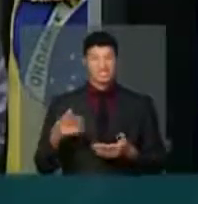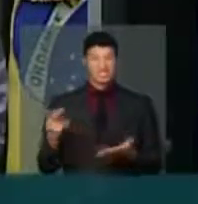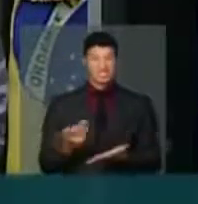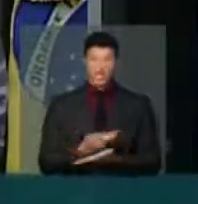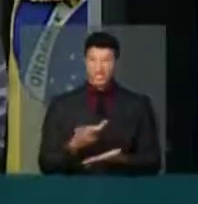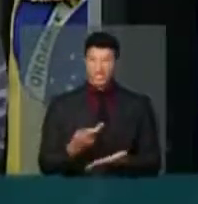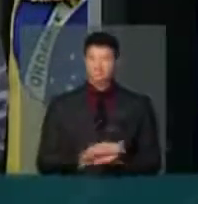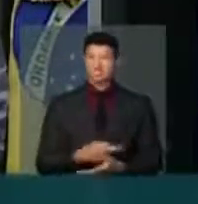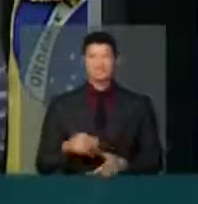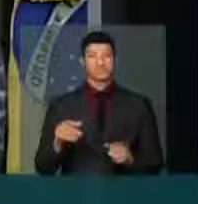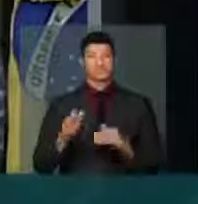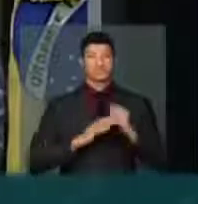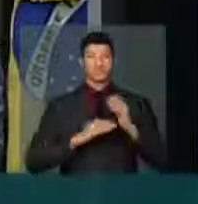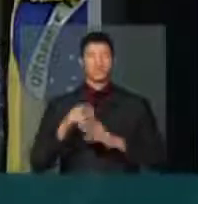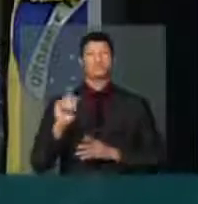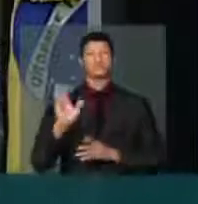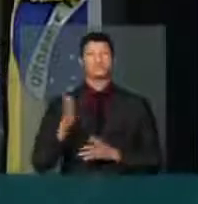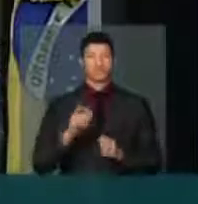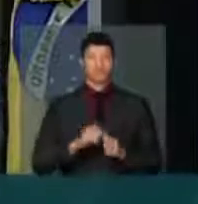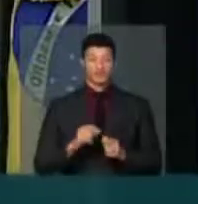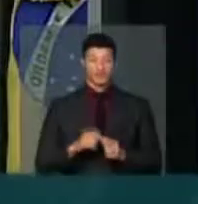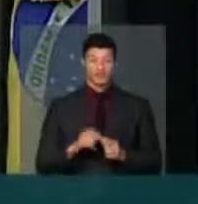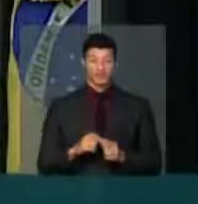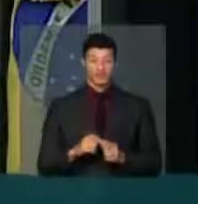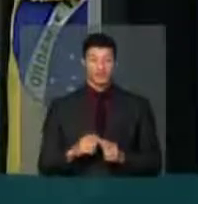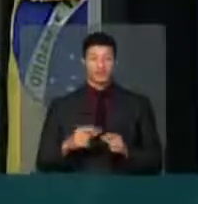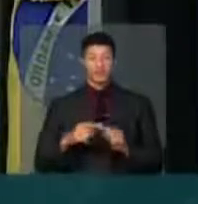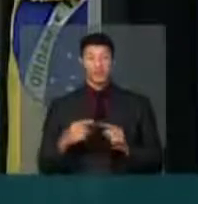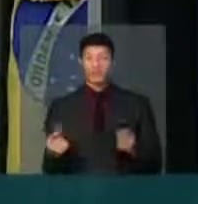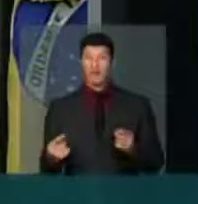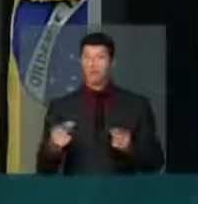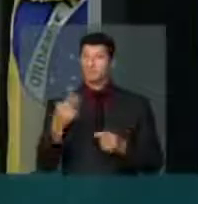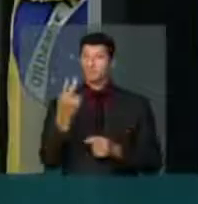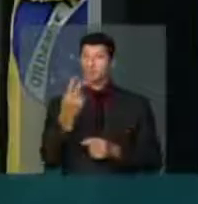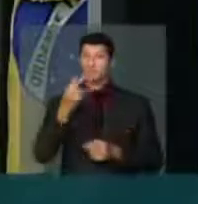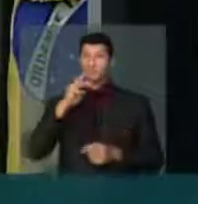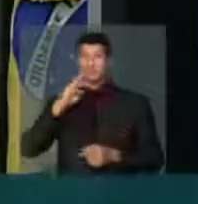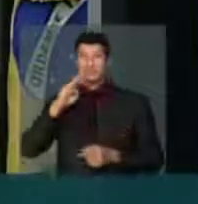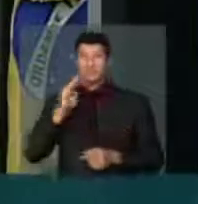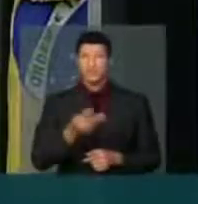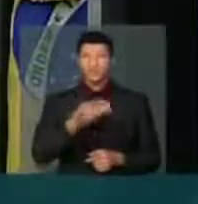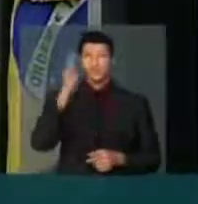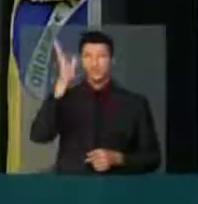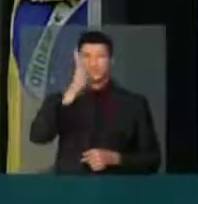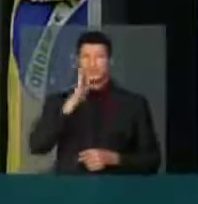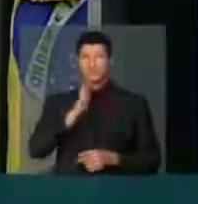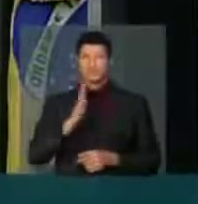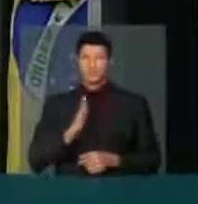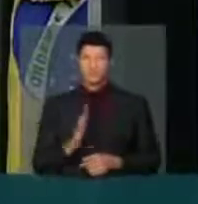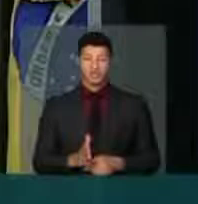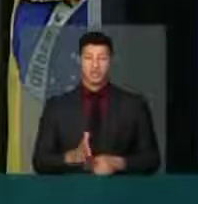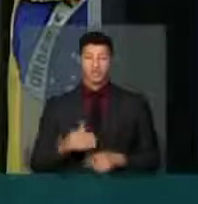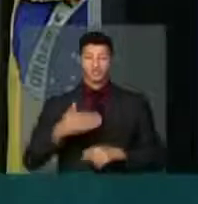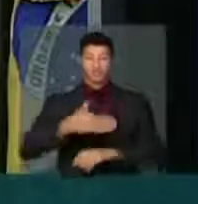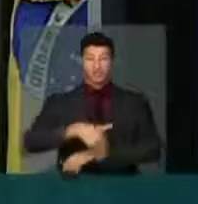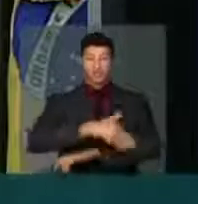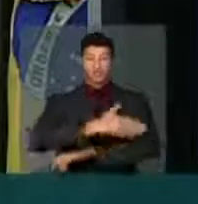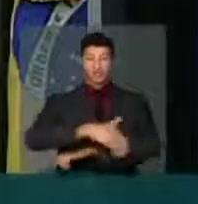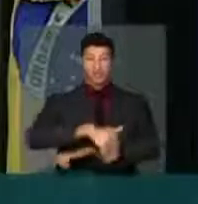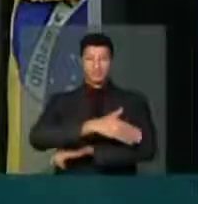pagando o preço do que fez. Mais de 2 milhões de brasileiros nas ruas,